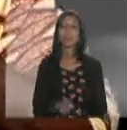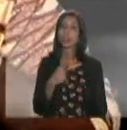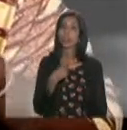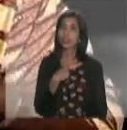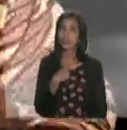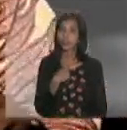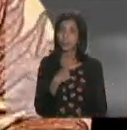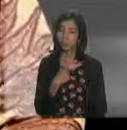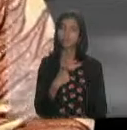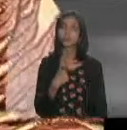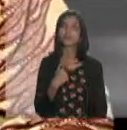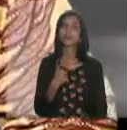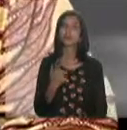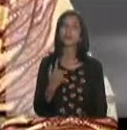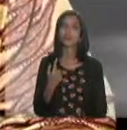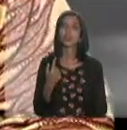Eu